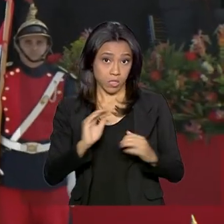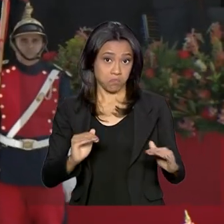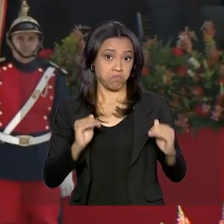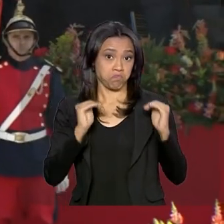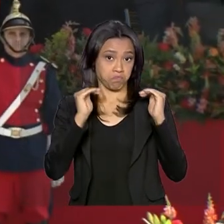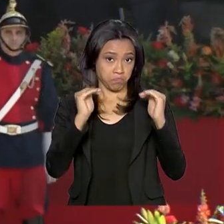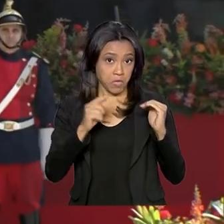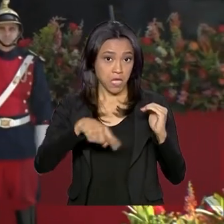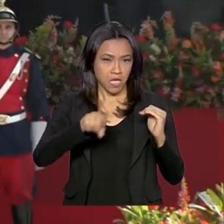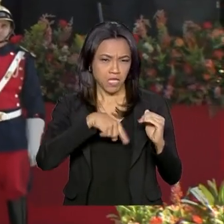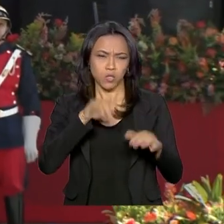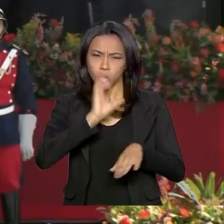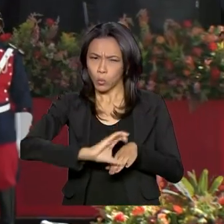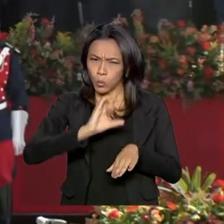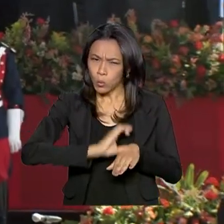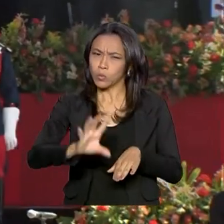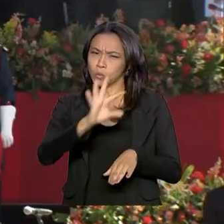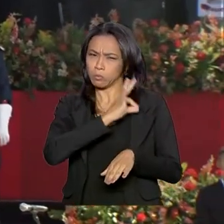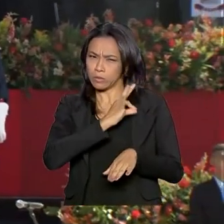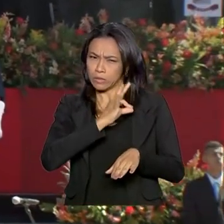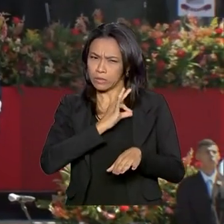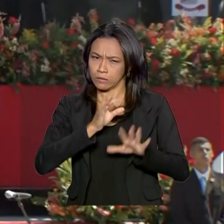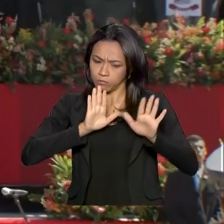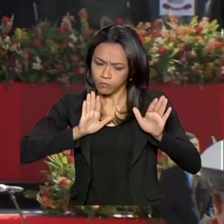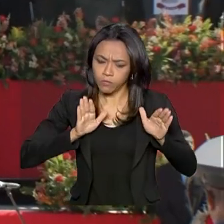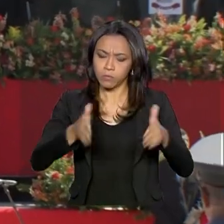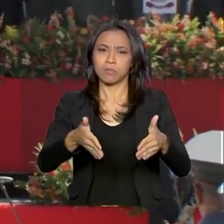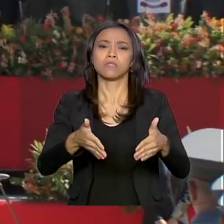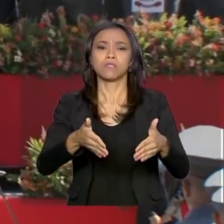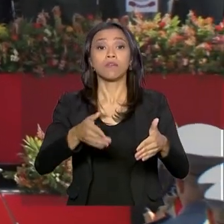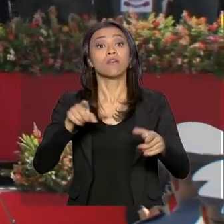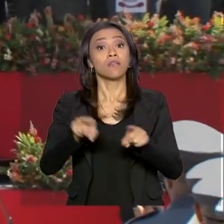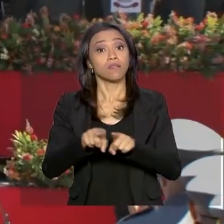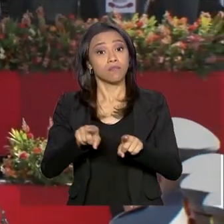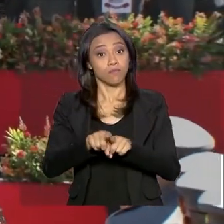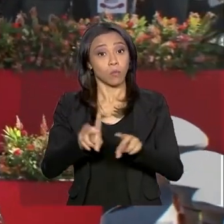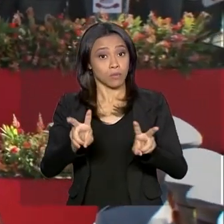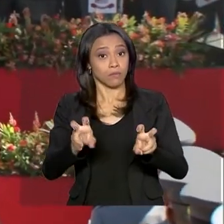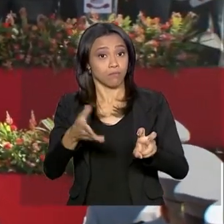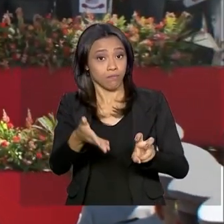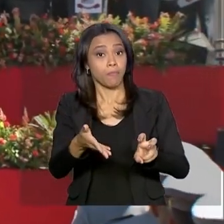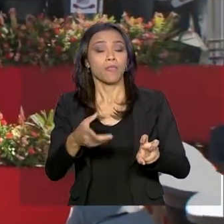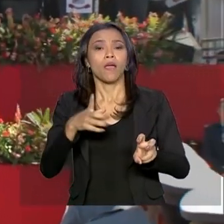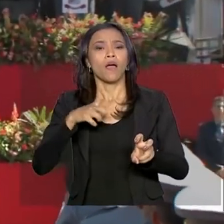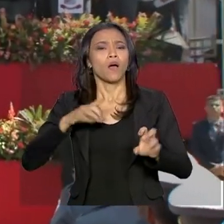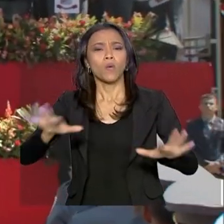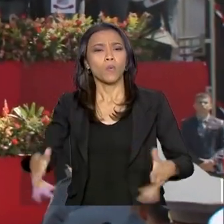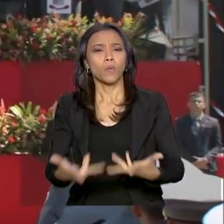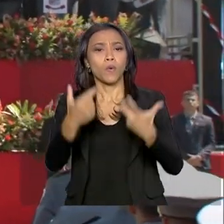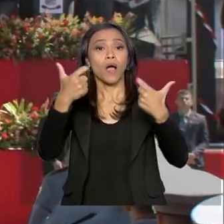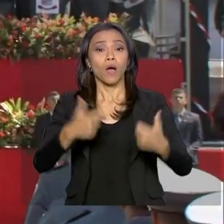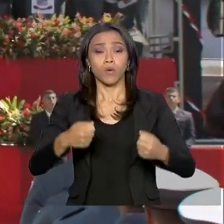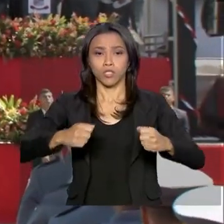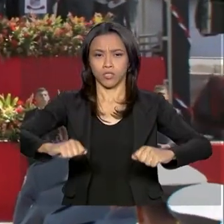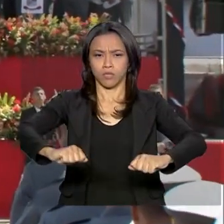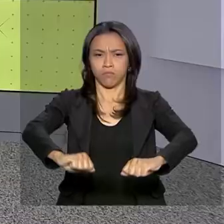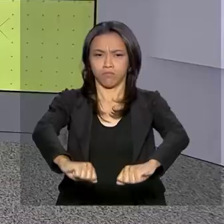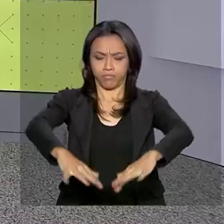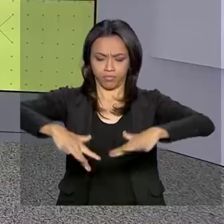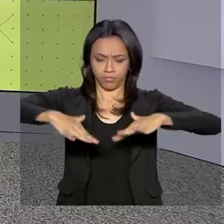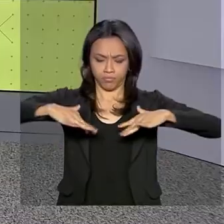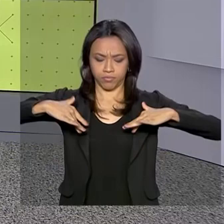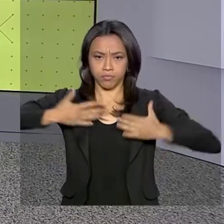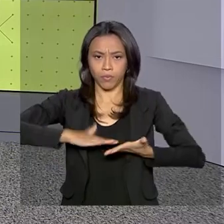militares fizeram o curso de polícia ostensiva e preservação da ordem pública. A solenidade foi no sambódromo do Aembi,